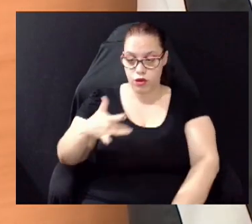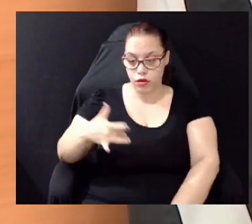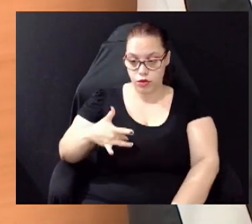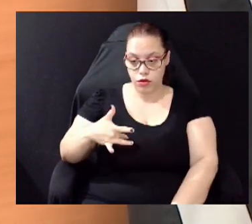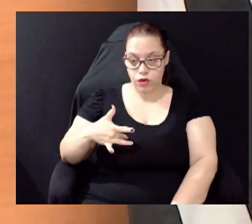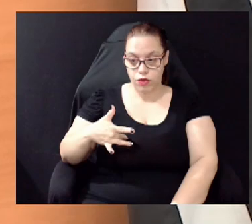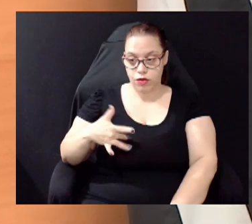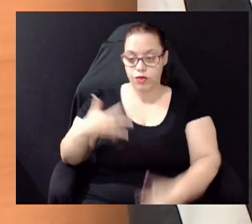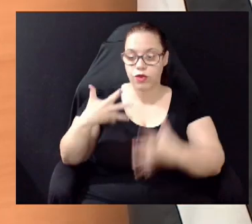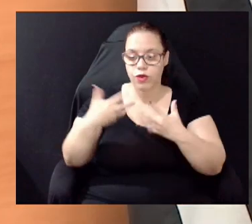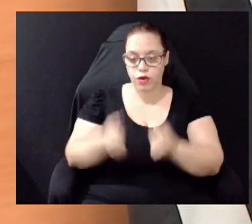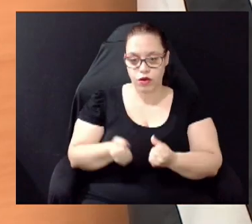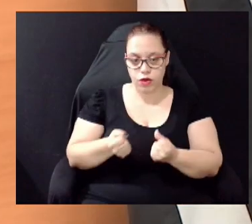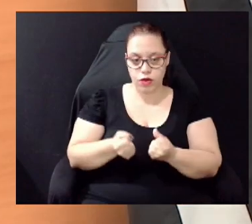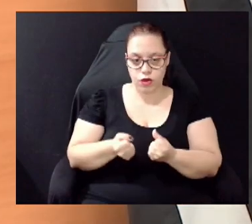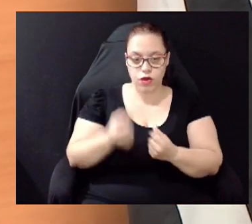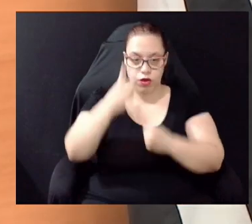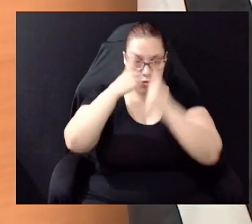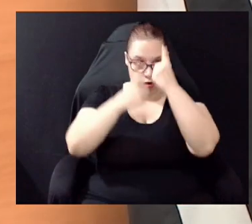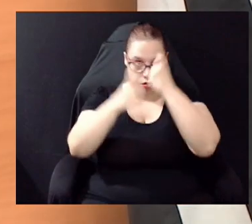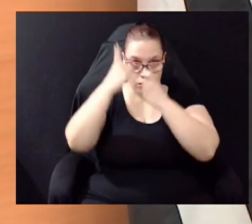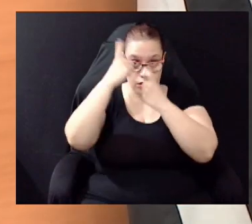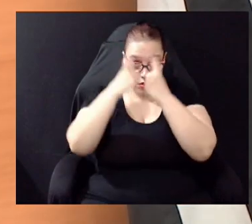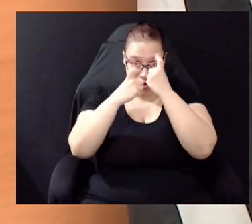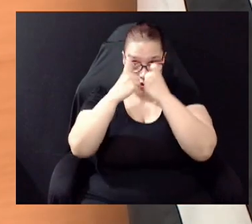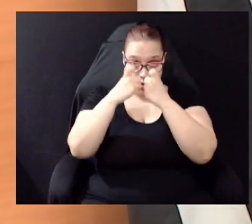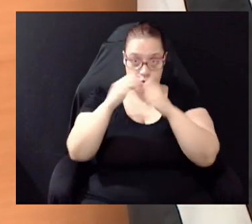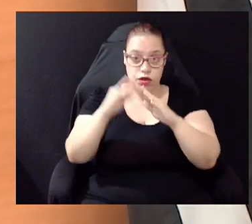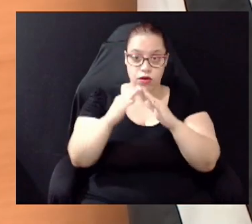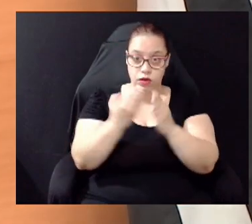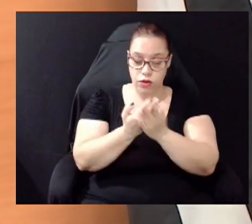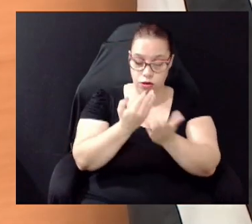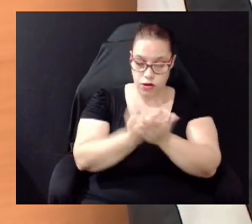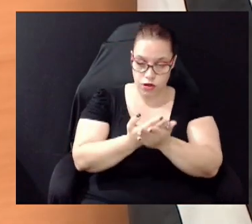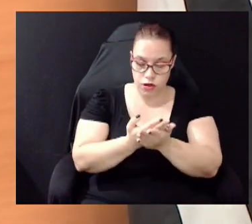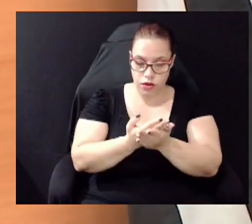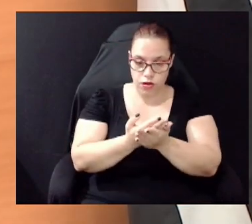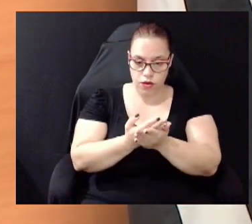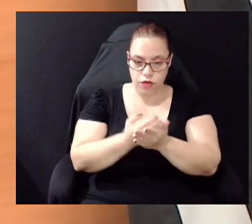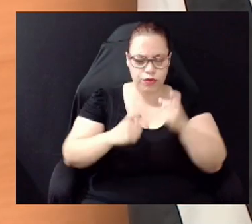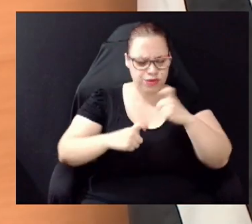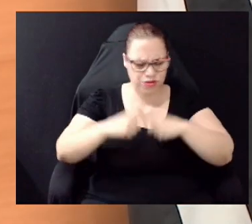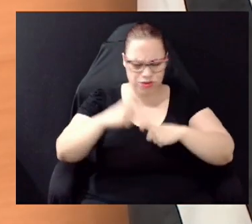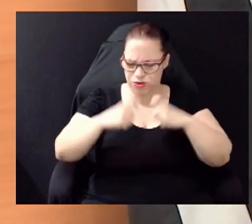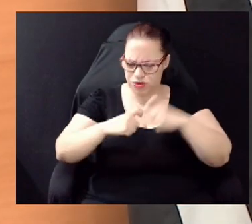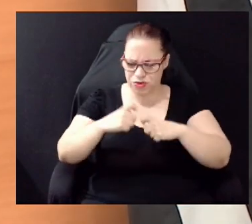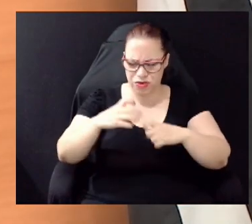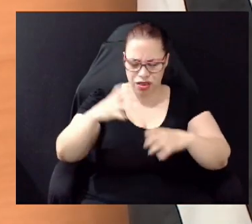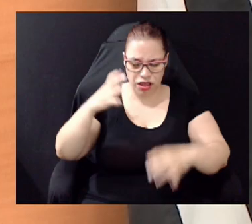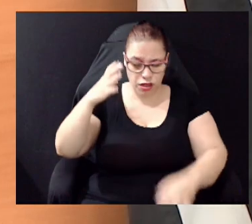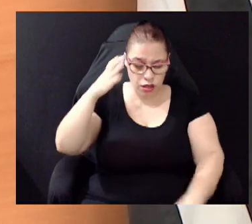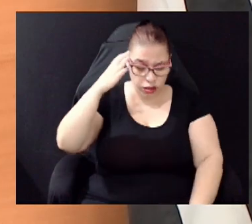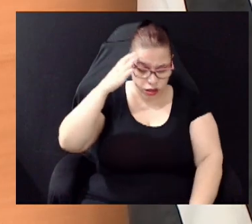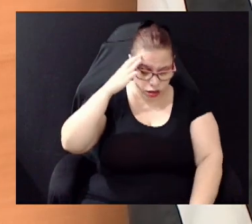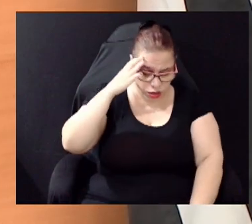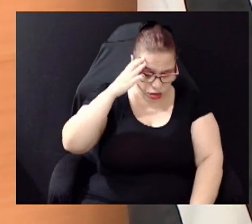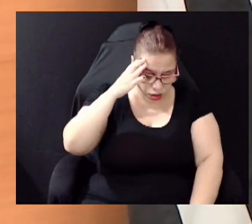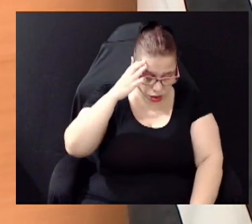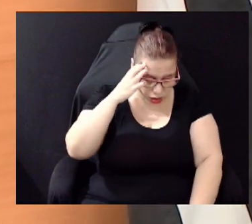qualquer ato de violência, seja ele psicólogo, seja ele sexual, seja ele moral, mas que tenha que ter esse